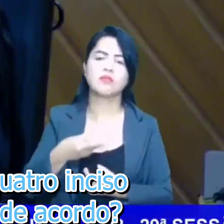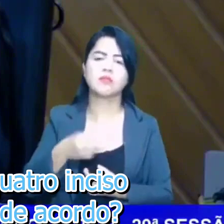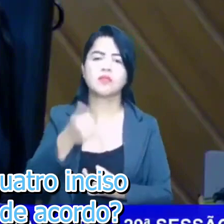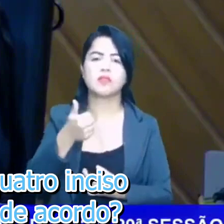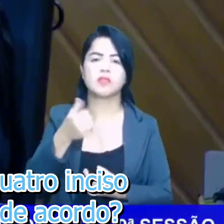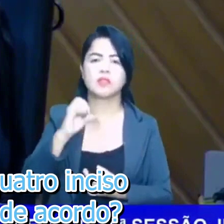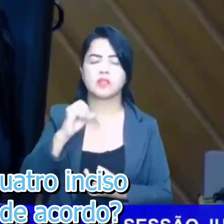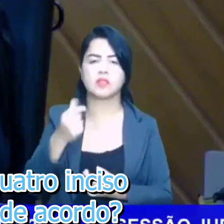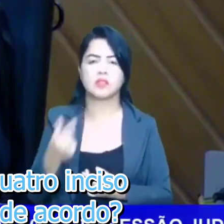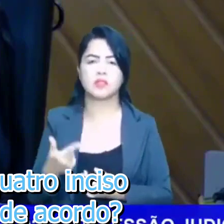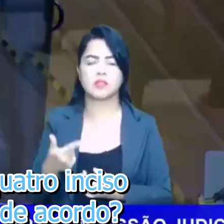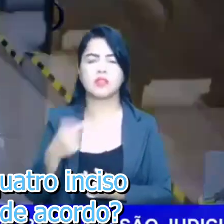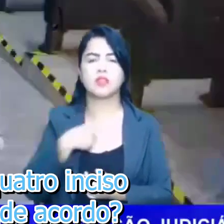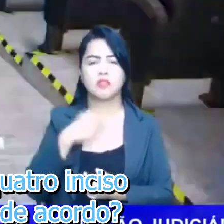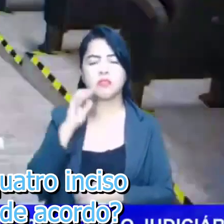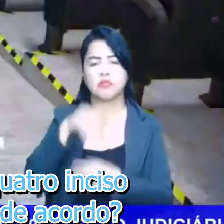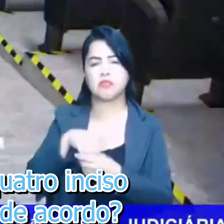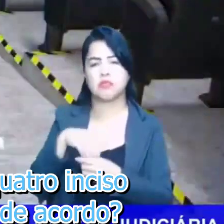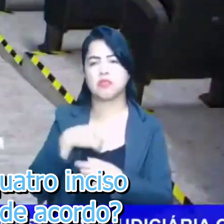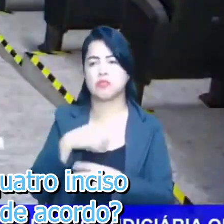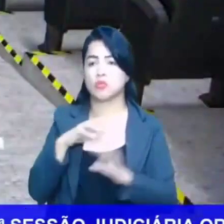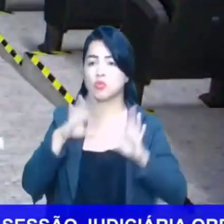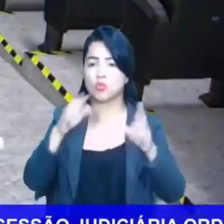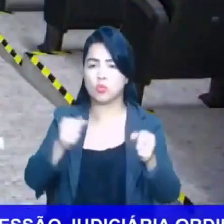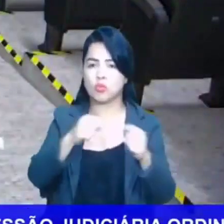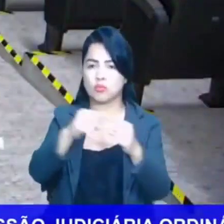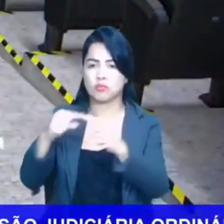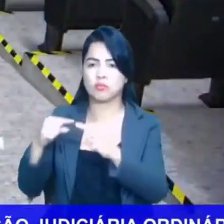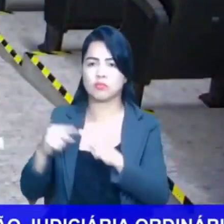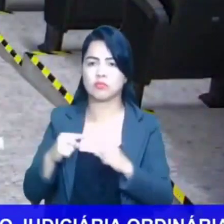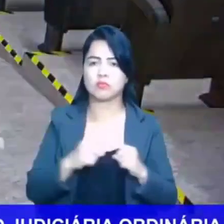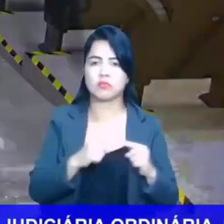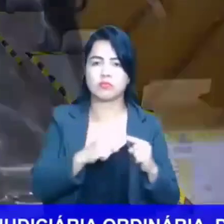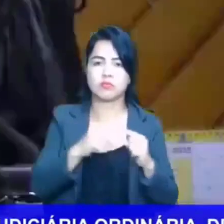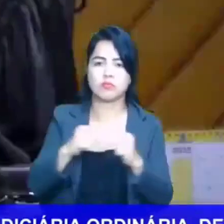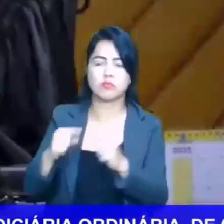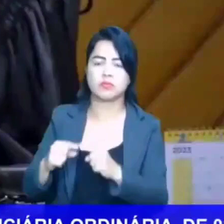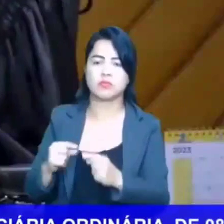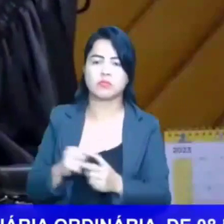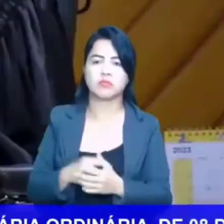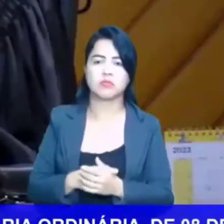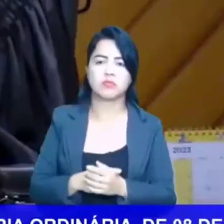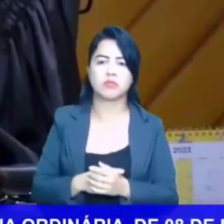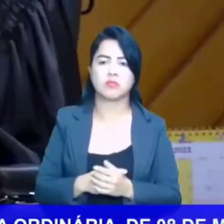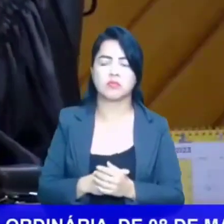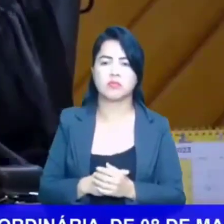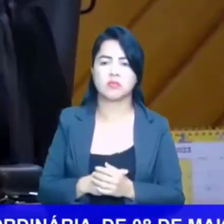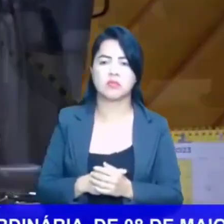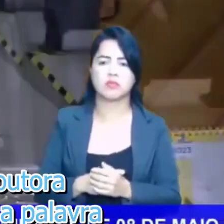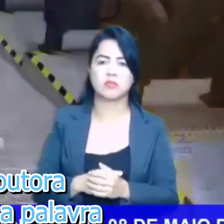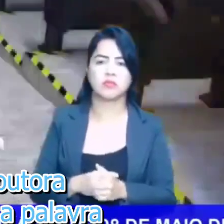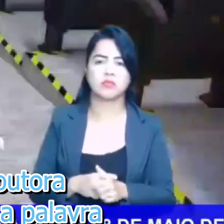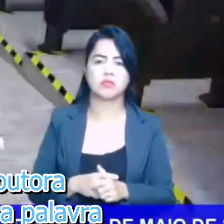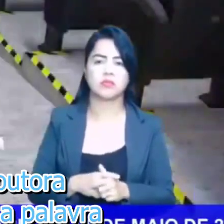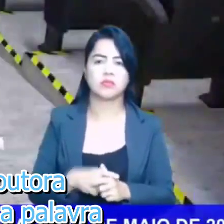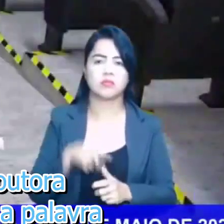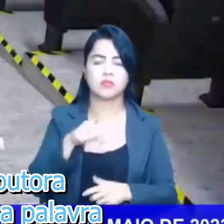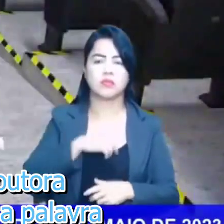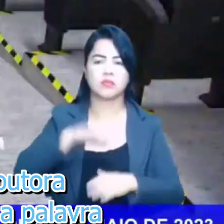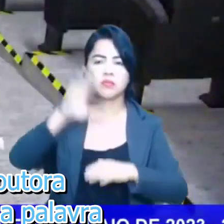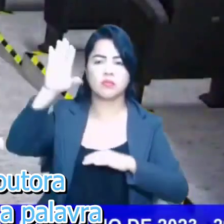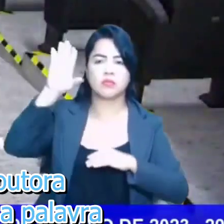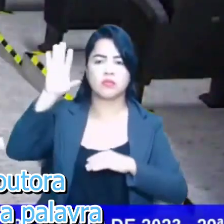citada norma. É o voto, presidente. Estão todos de acordo? Imagem ampla do plenário. Então, imagem direcionada ao desembargador João